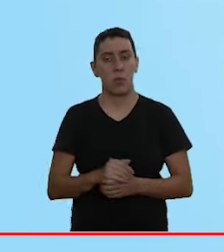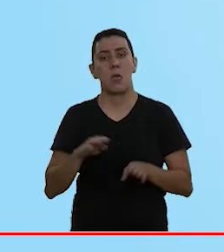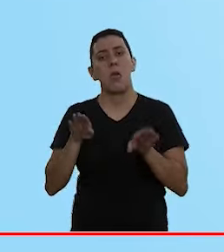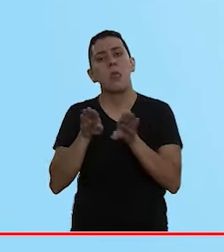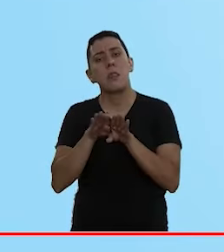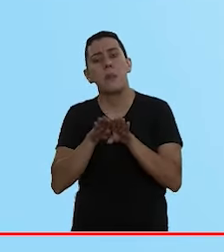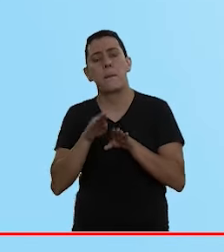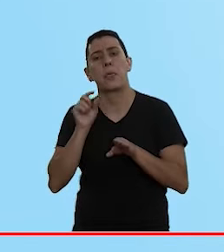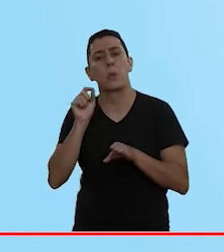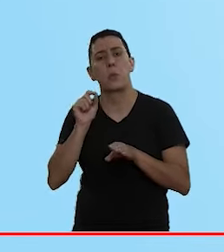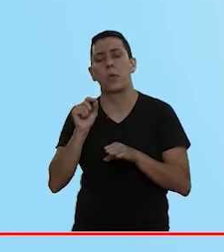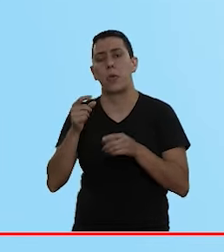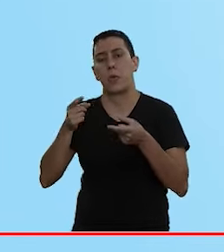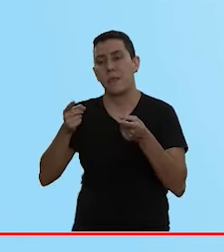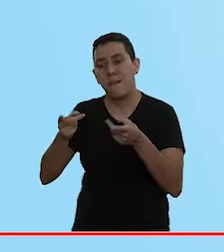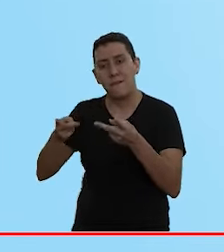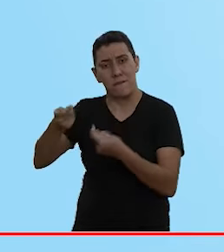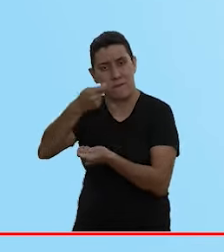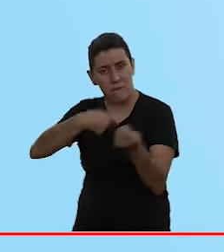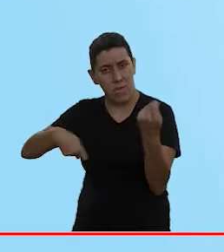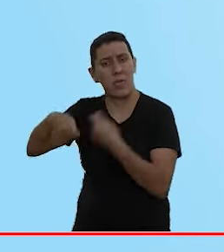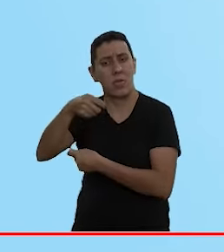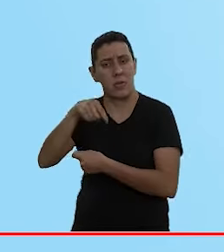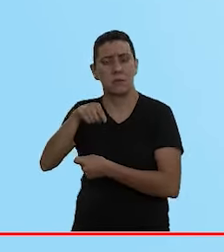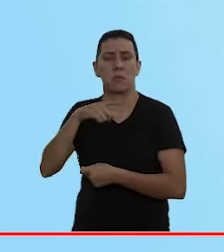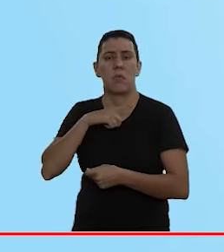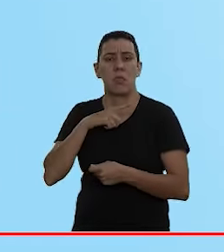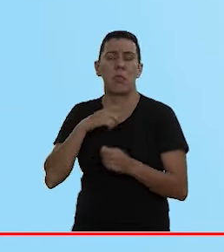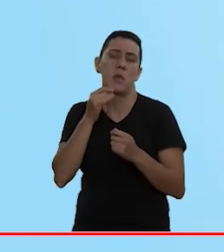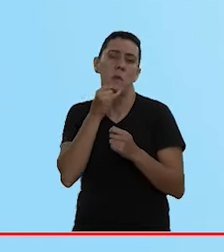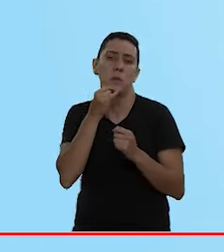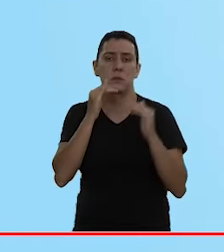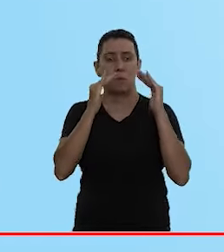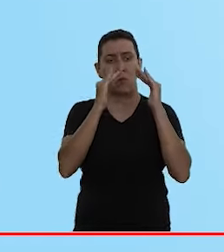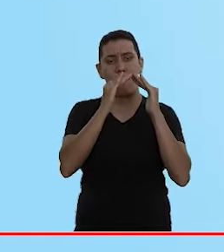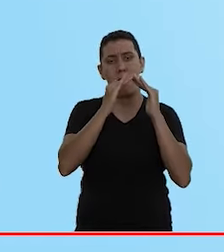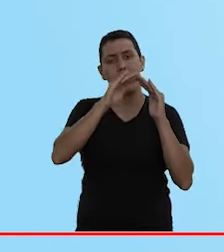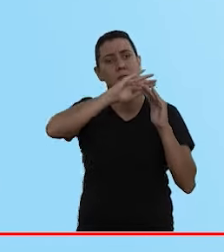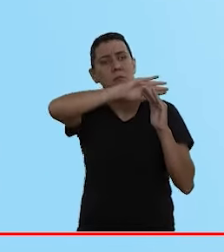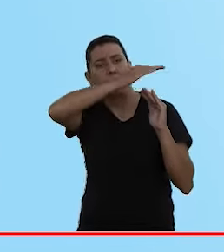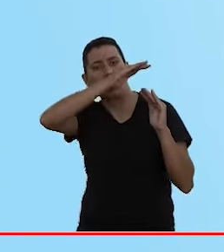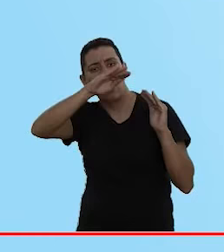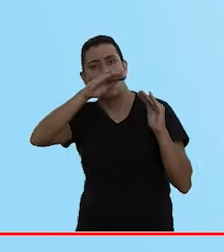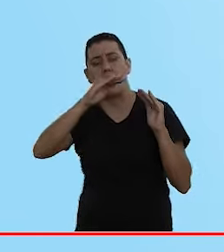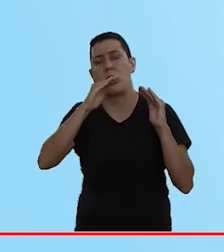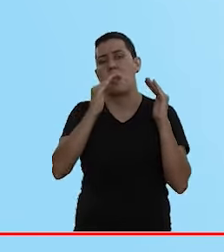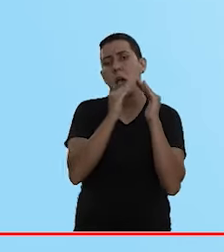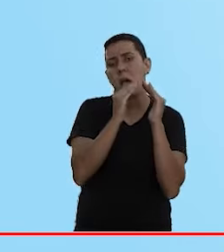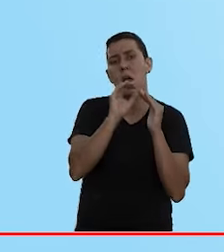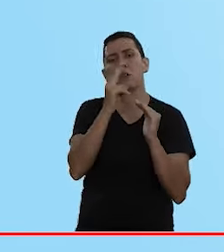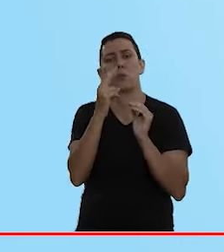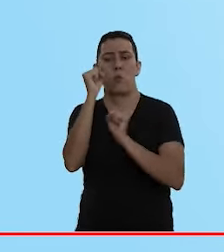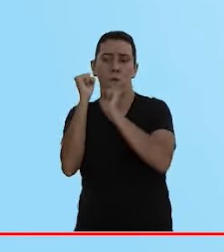falando de plantas em telhados, em comércios ou indústrias, né?